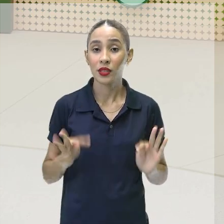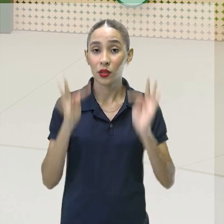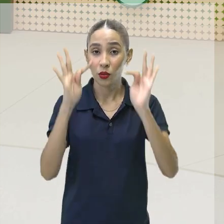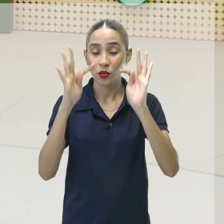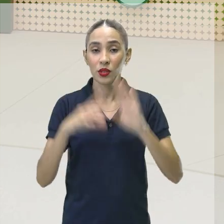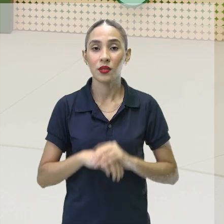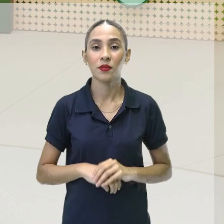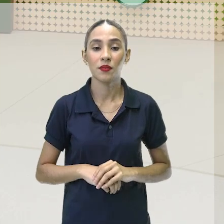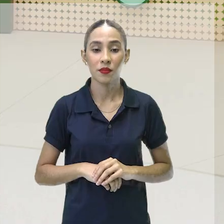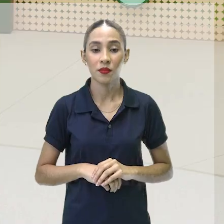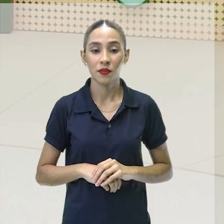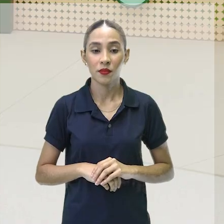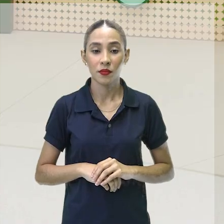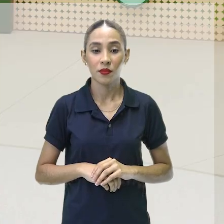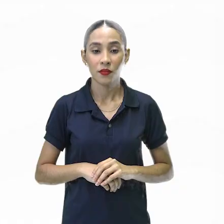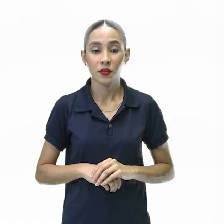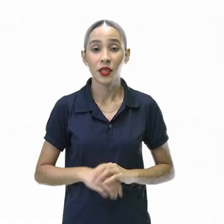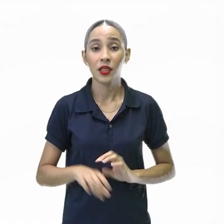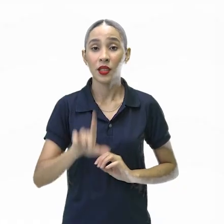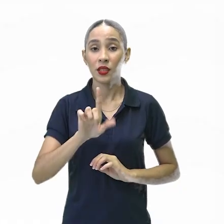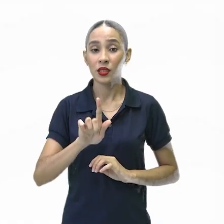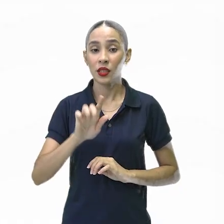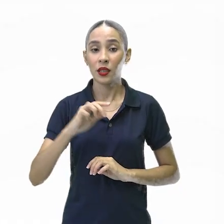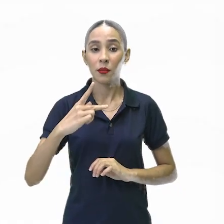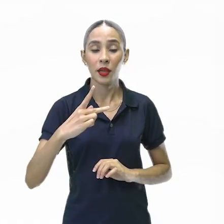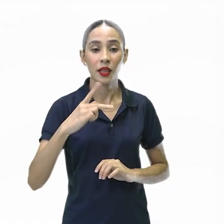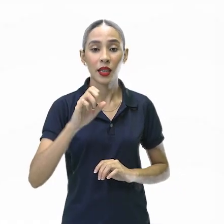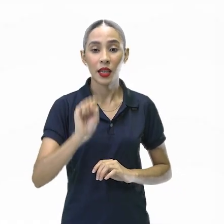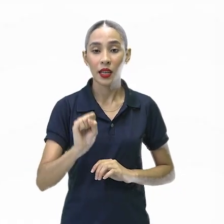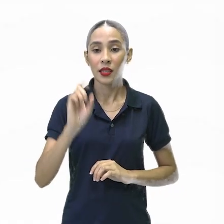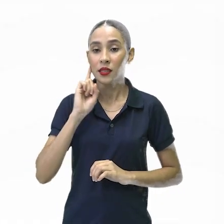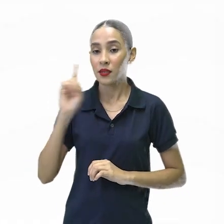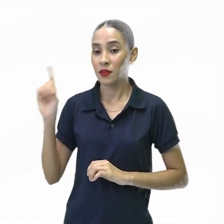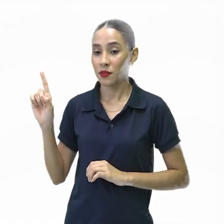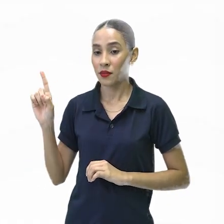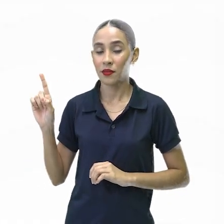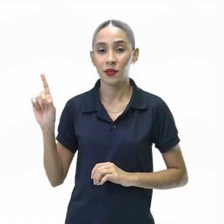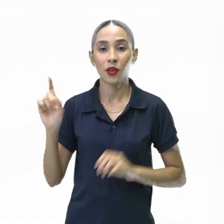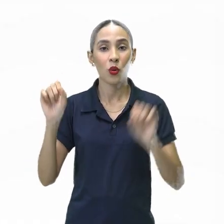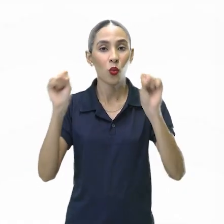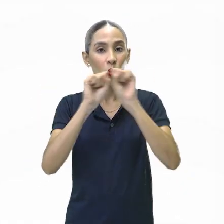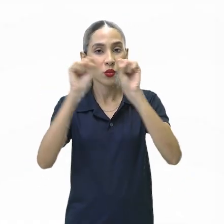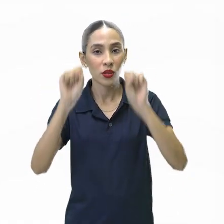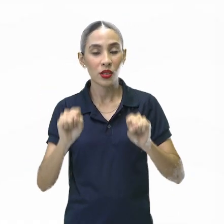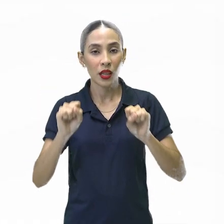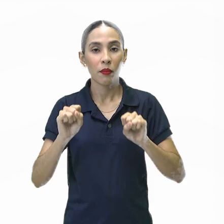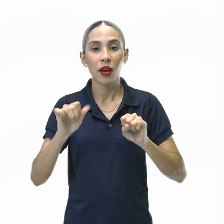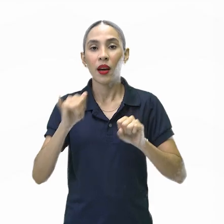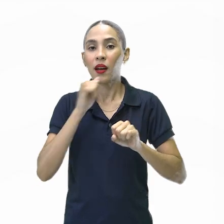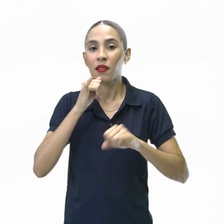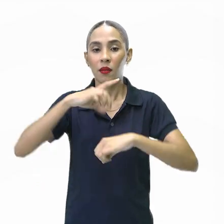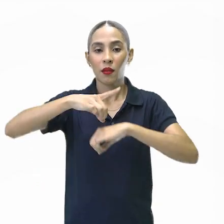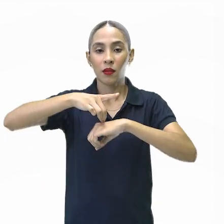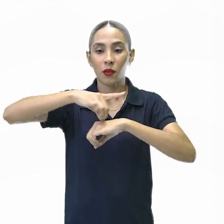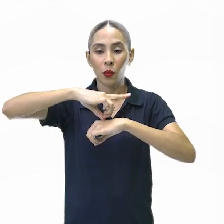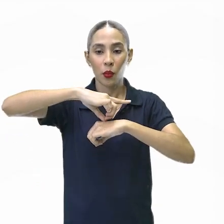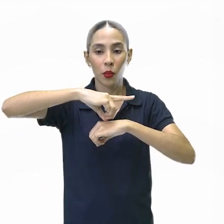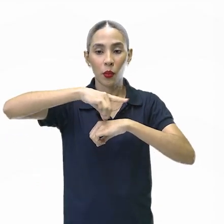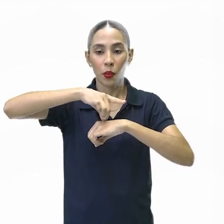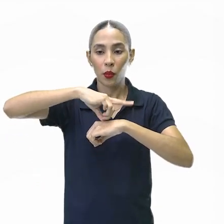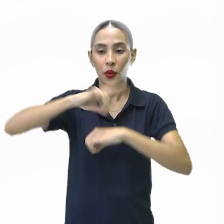tecnologias, nós também temos o GPS, que é um sistema de posicionamento